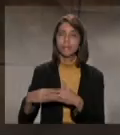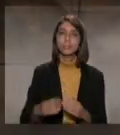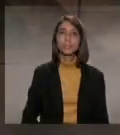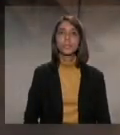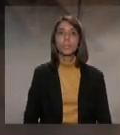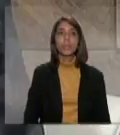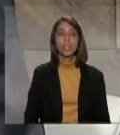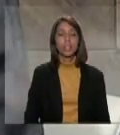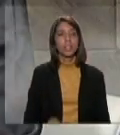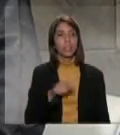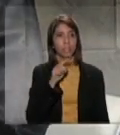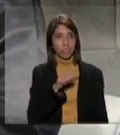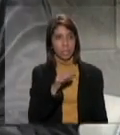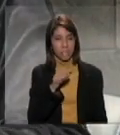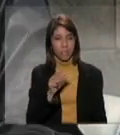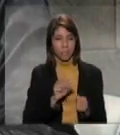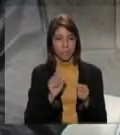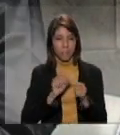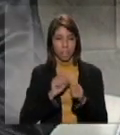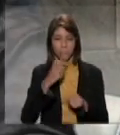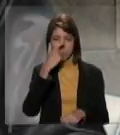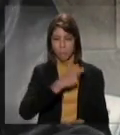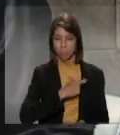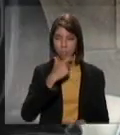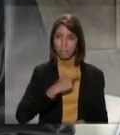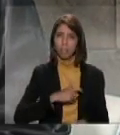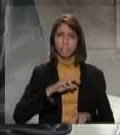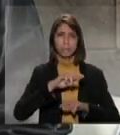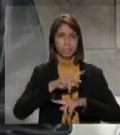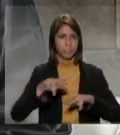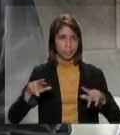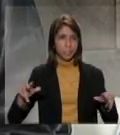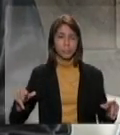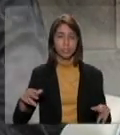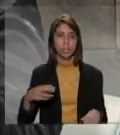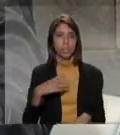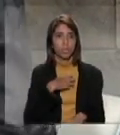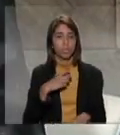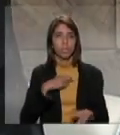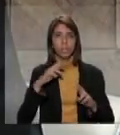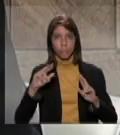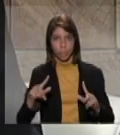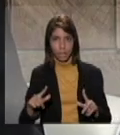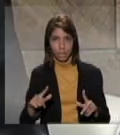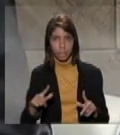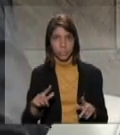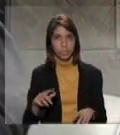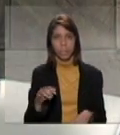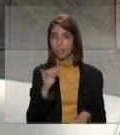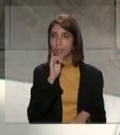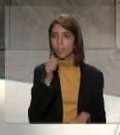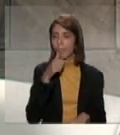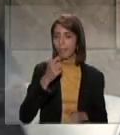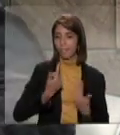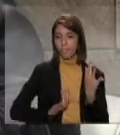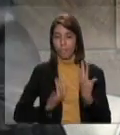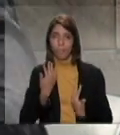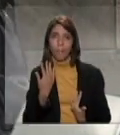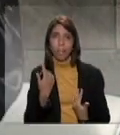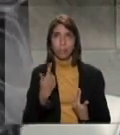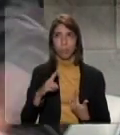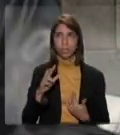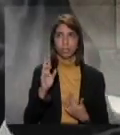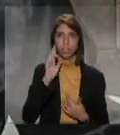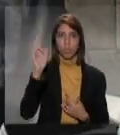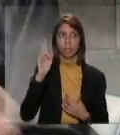é verdade. Eliana, você faz diferentes personagens de estilos muito diferentes. Uma Muricy Fogosa, uma